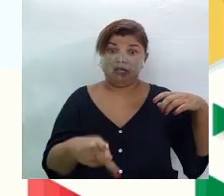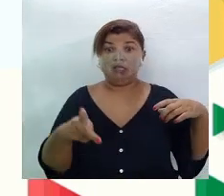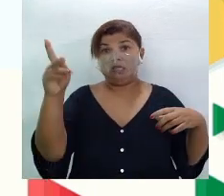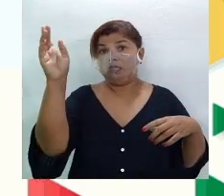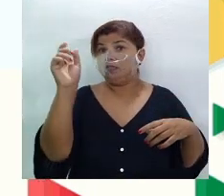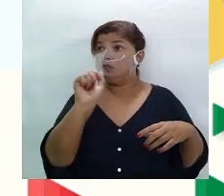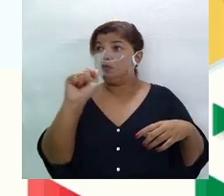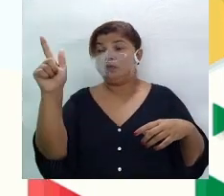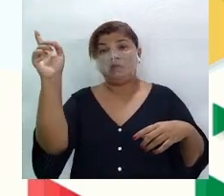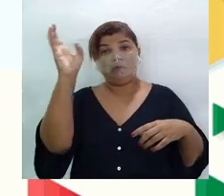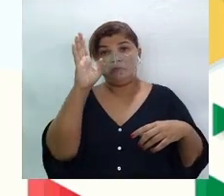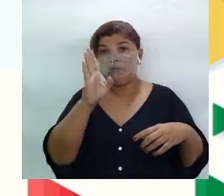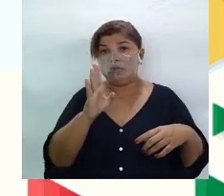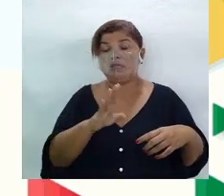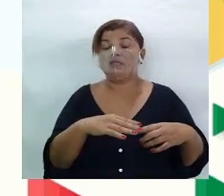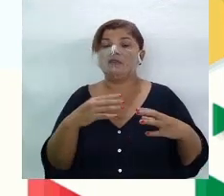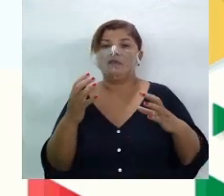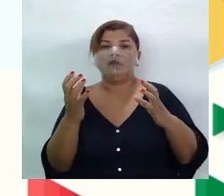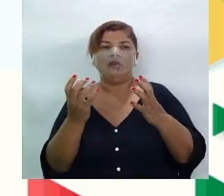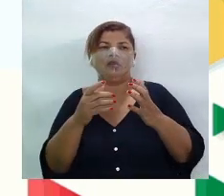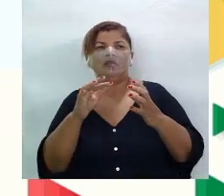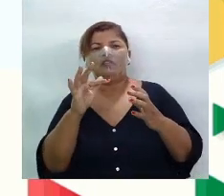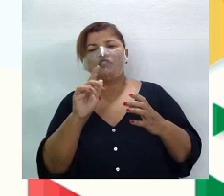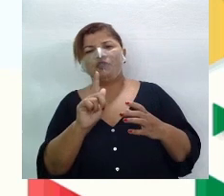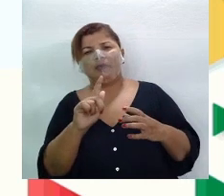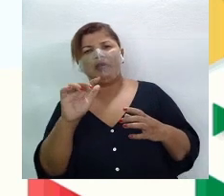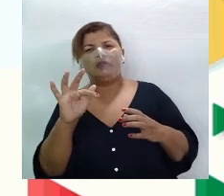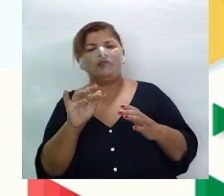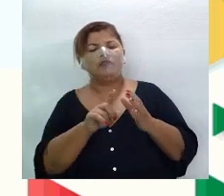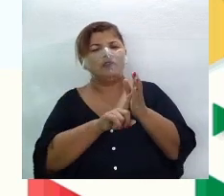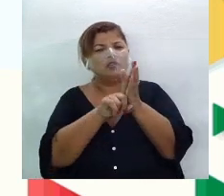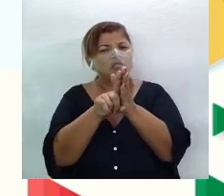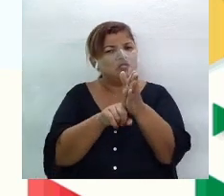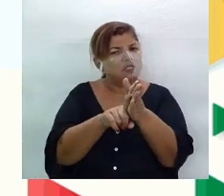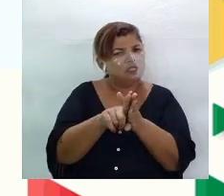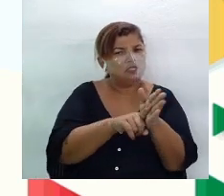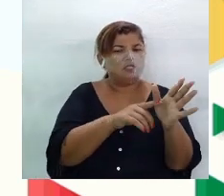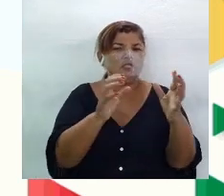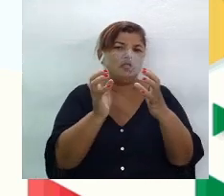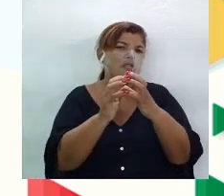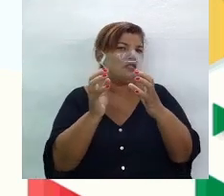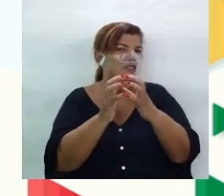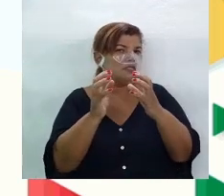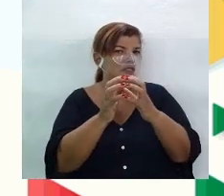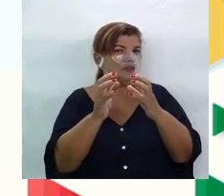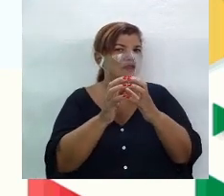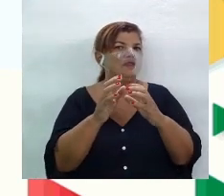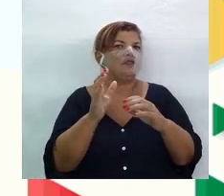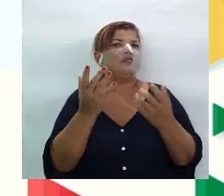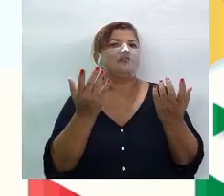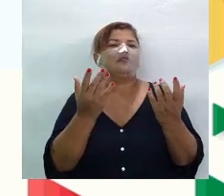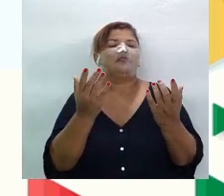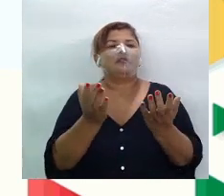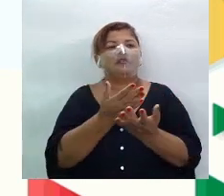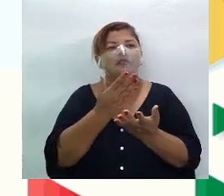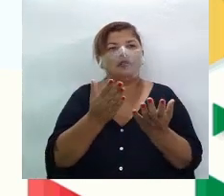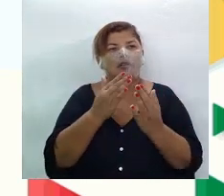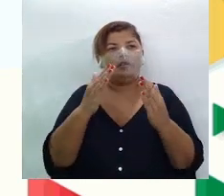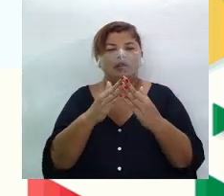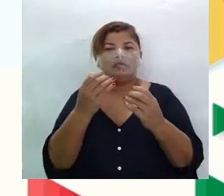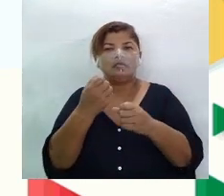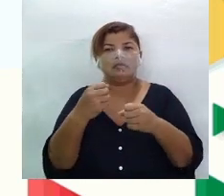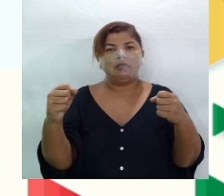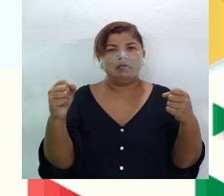foi cenário para a pesquisa de Gilberto Freire, autor do clássico Casagrande Senzala, sobre as lendas fantasmagóricas do